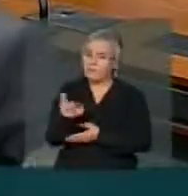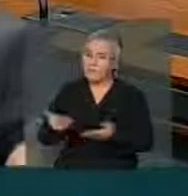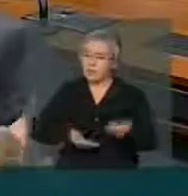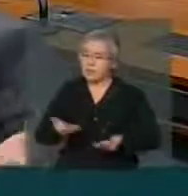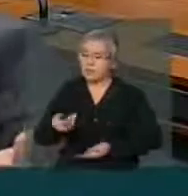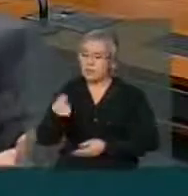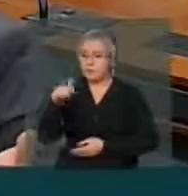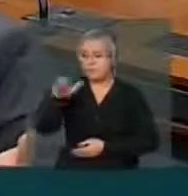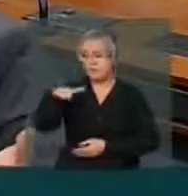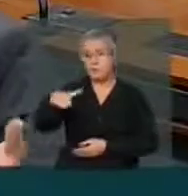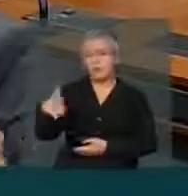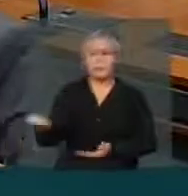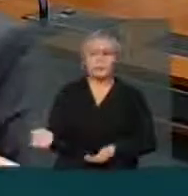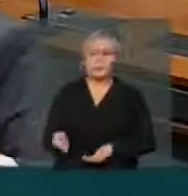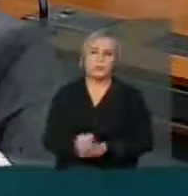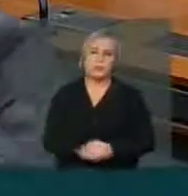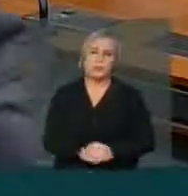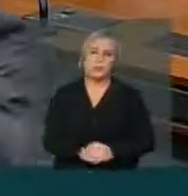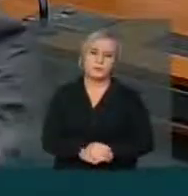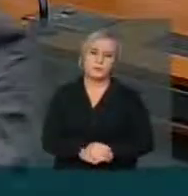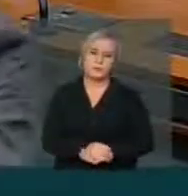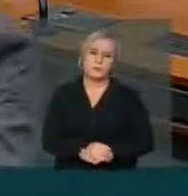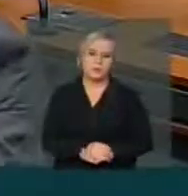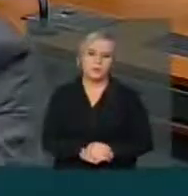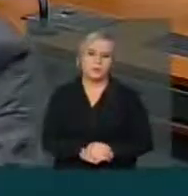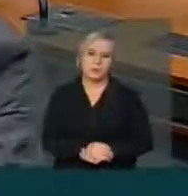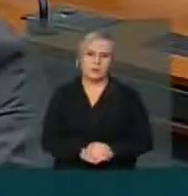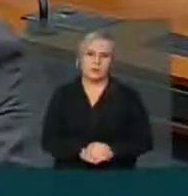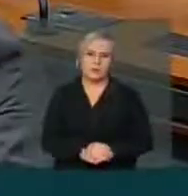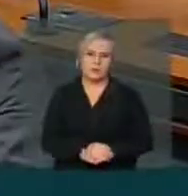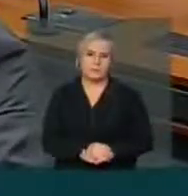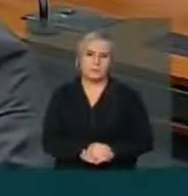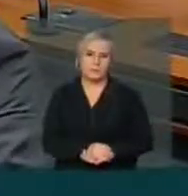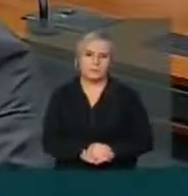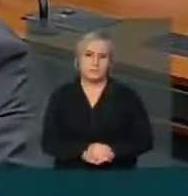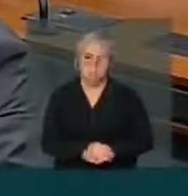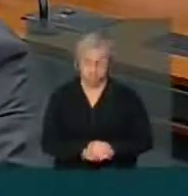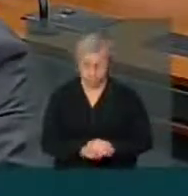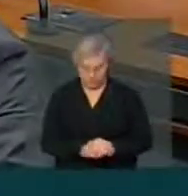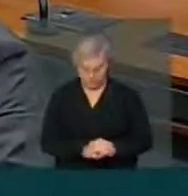dezenas de bilhões que já existem lá, ao invés de majorar essa